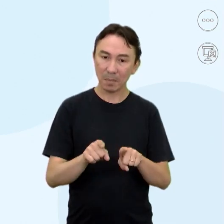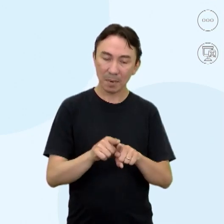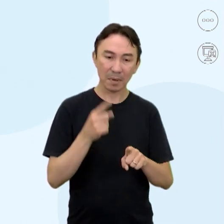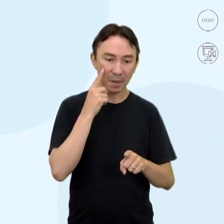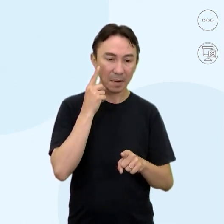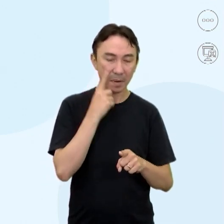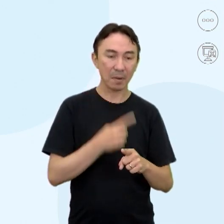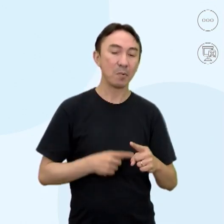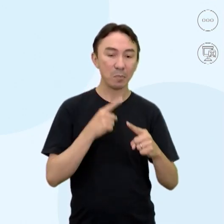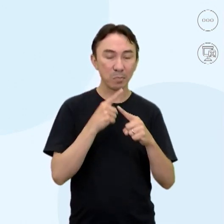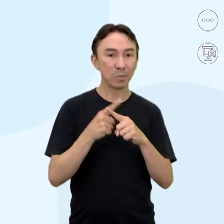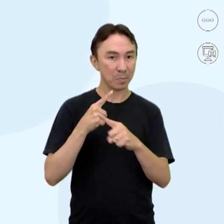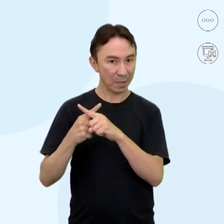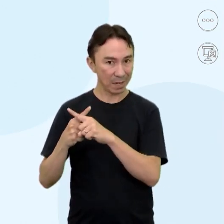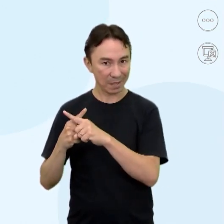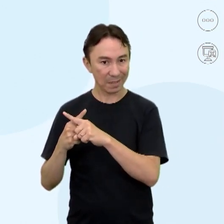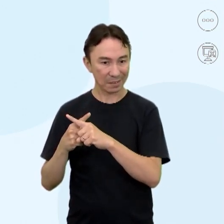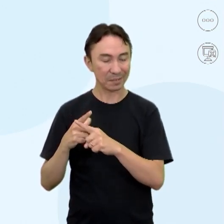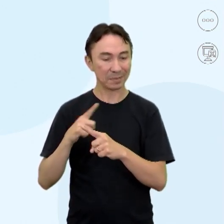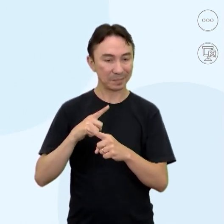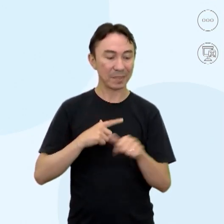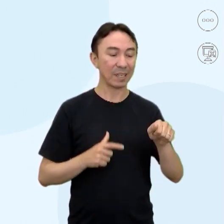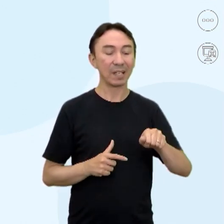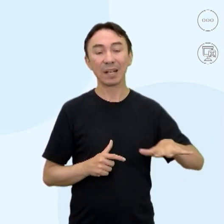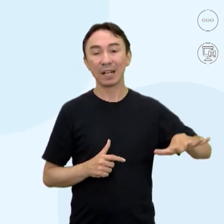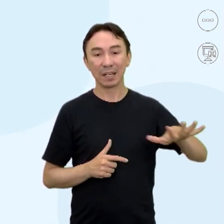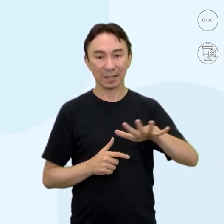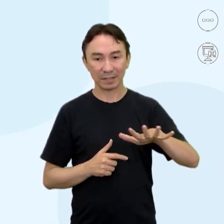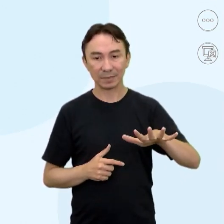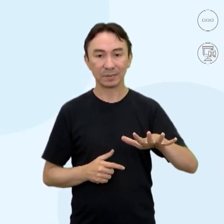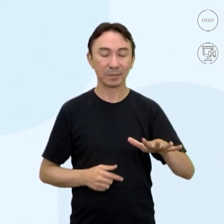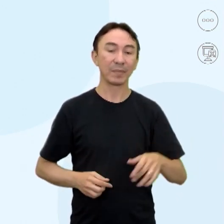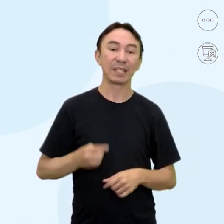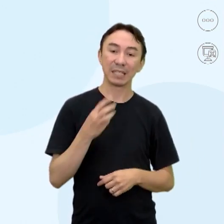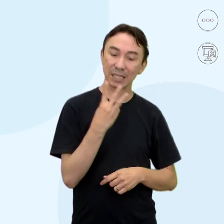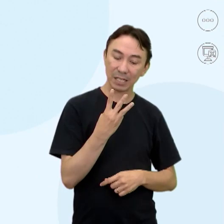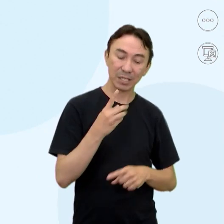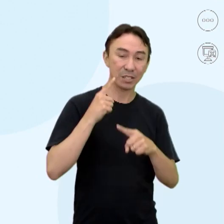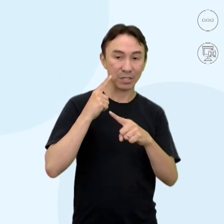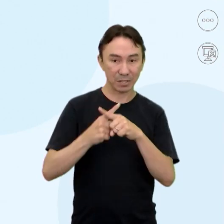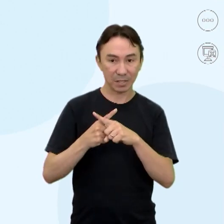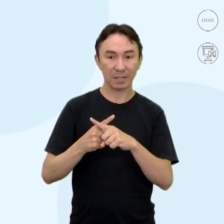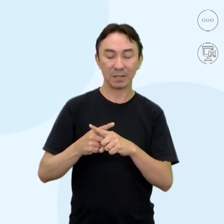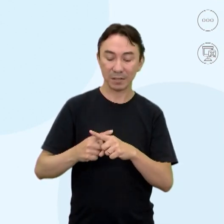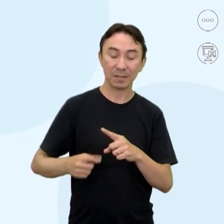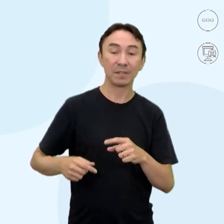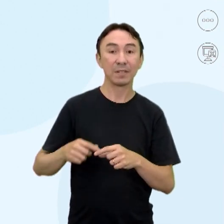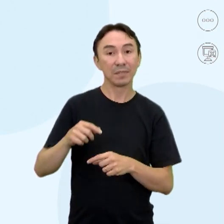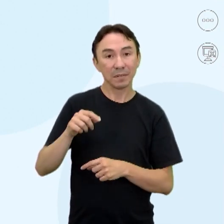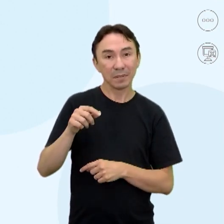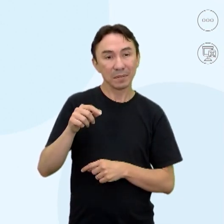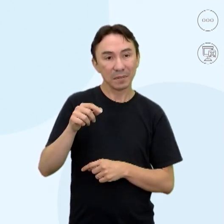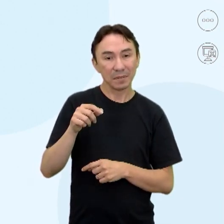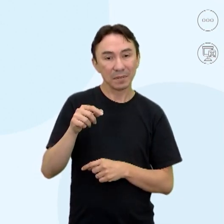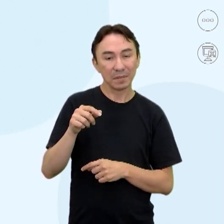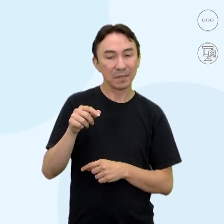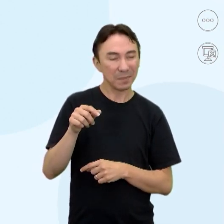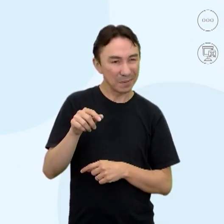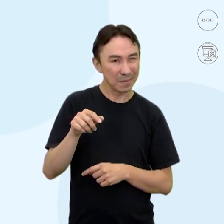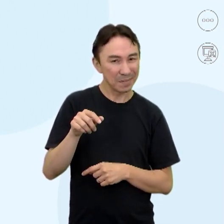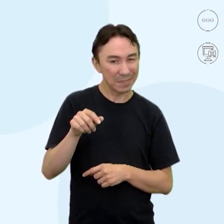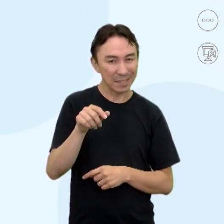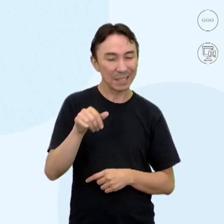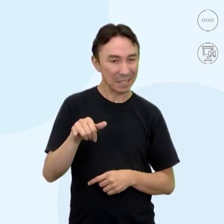o comprimento pela largura. Multiplicando 3x vezes y, né, a gente tem a área, e se a